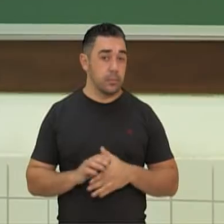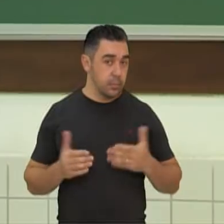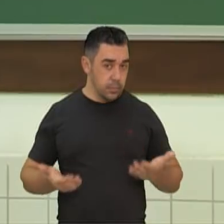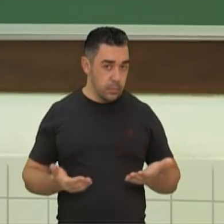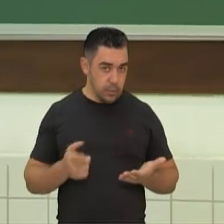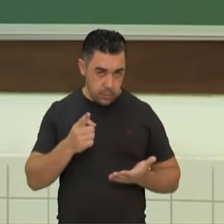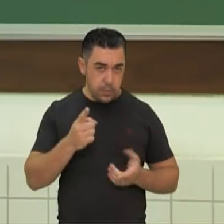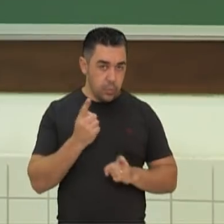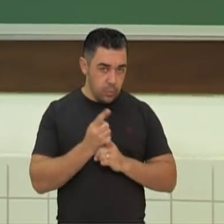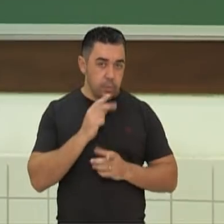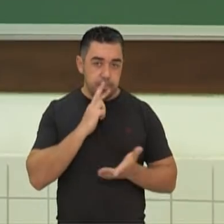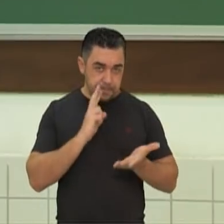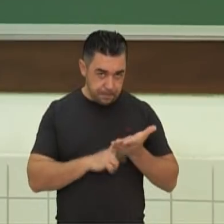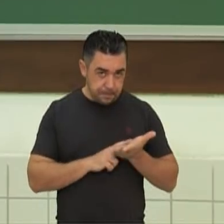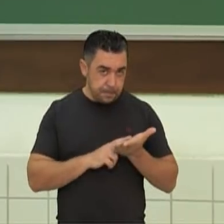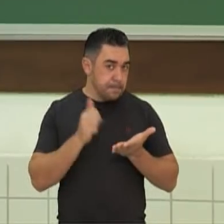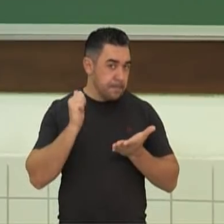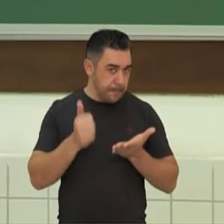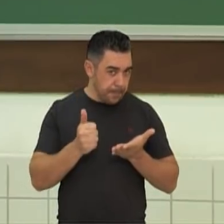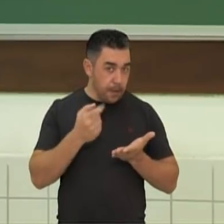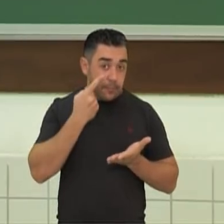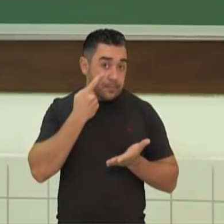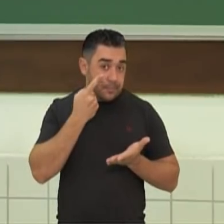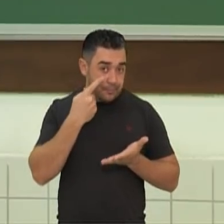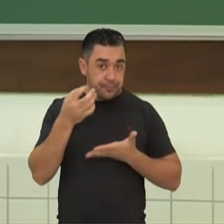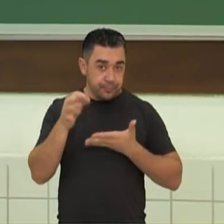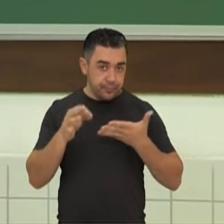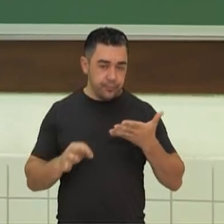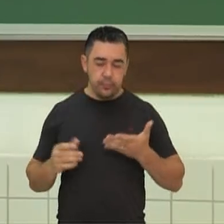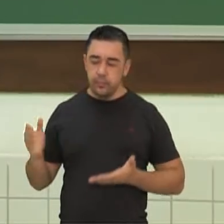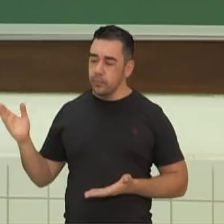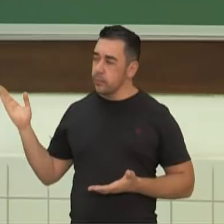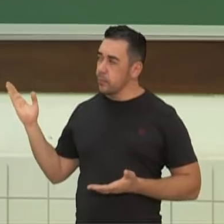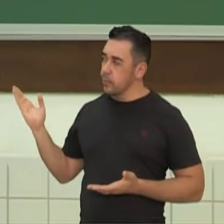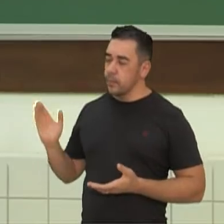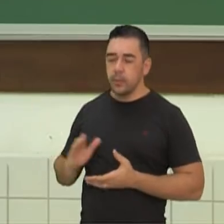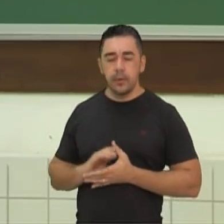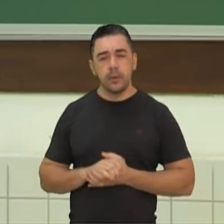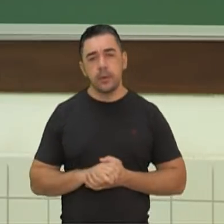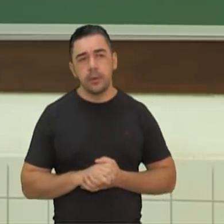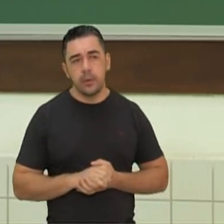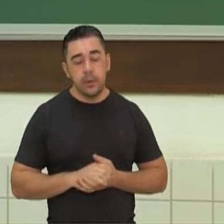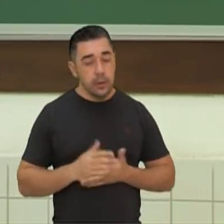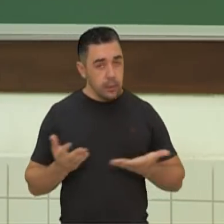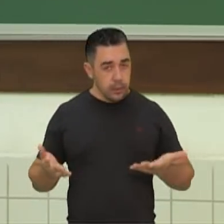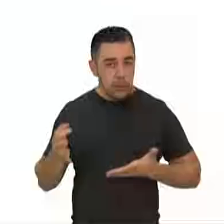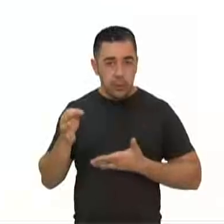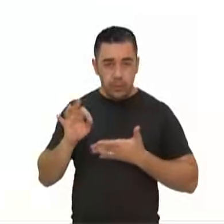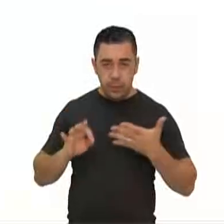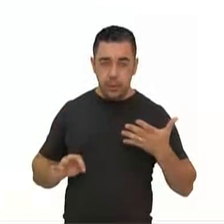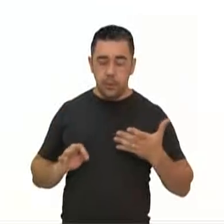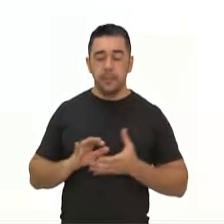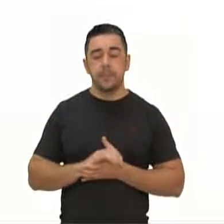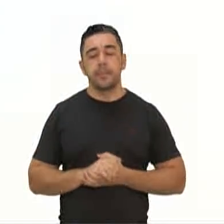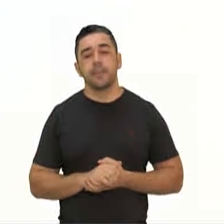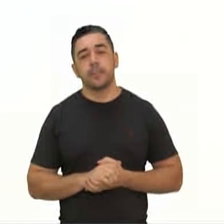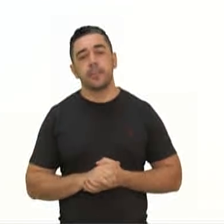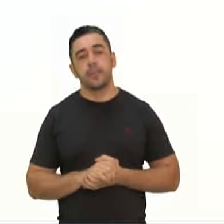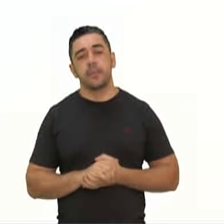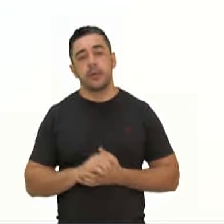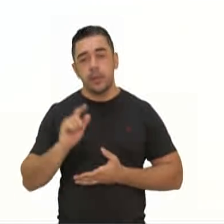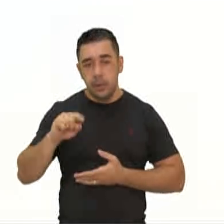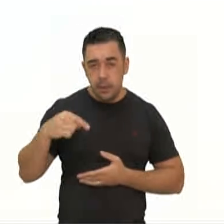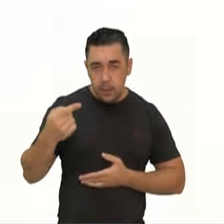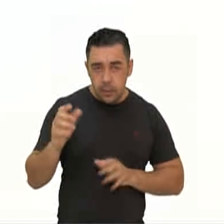Daí, pessoal, acharam a resposta? Valeu? Vamos conferir? A correção, então, dessa nossa atividade.